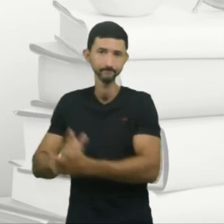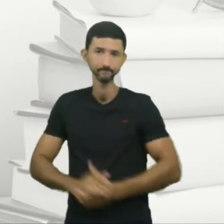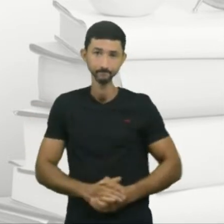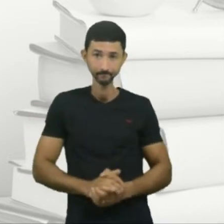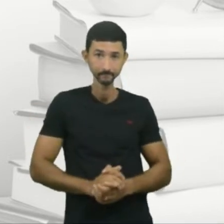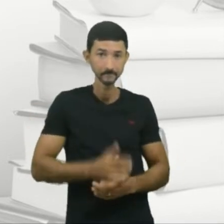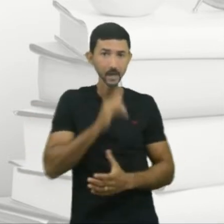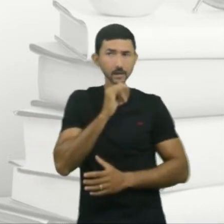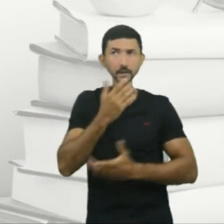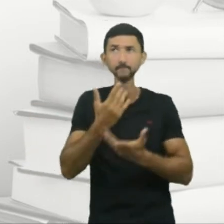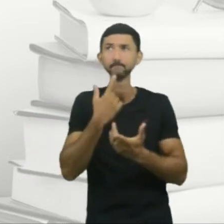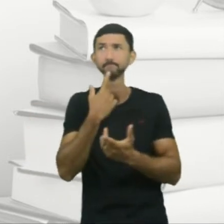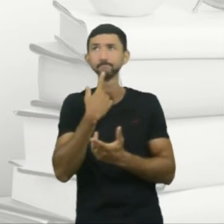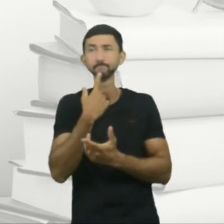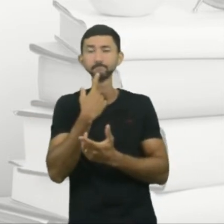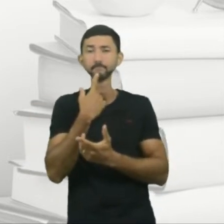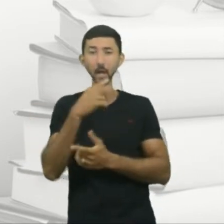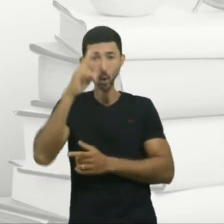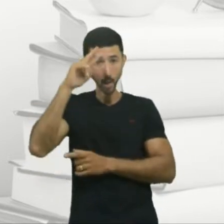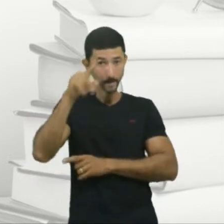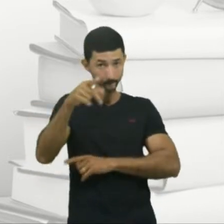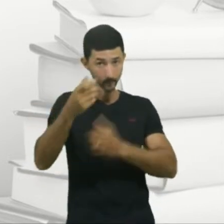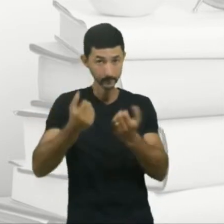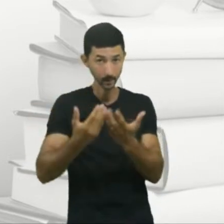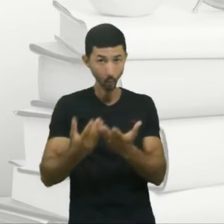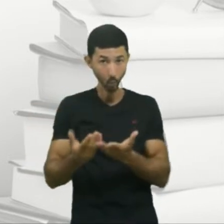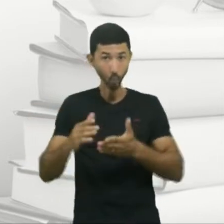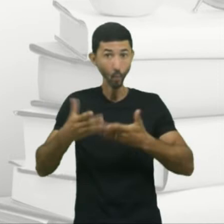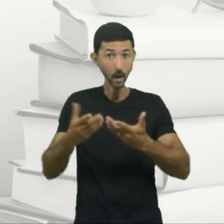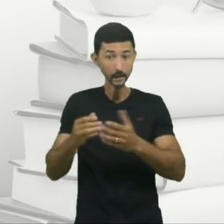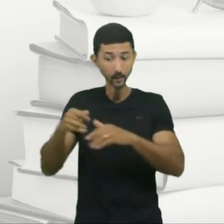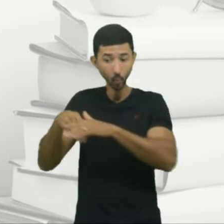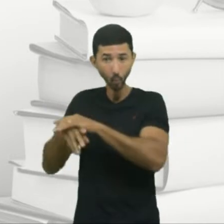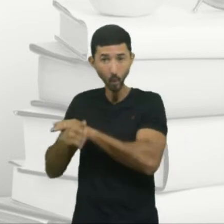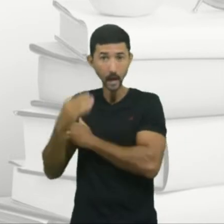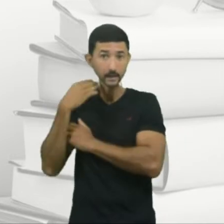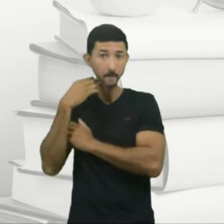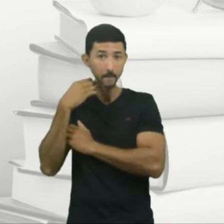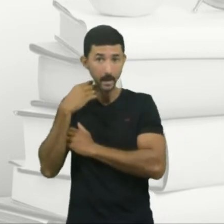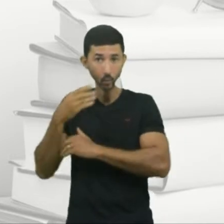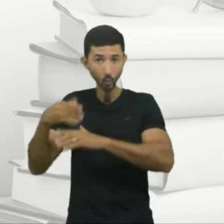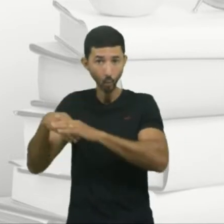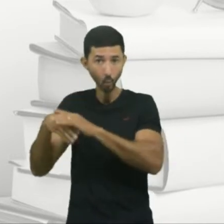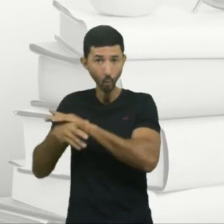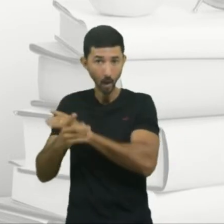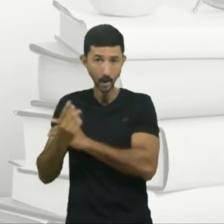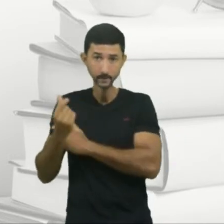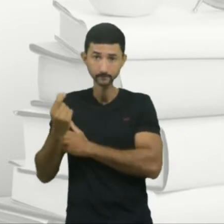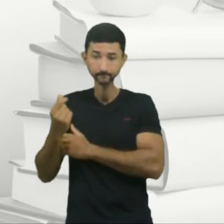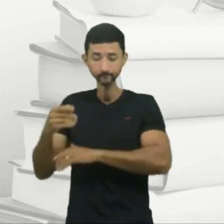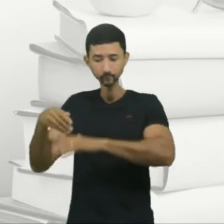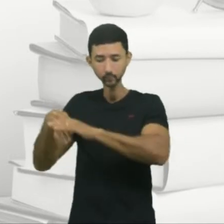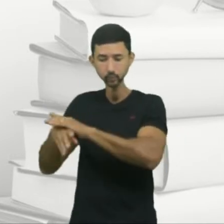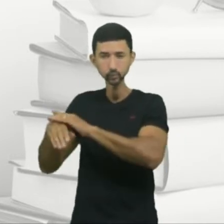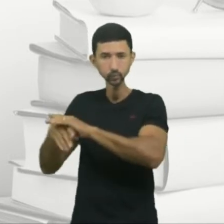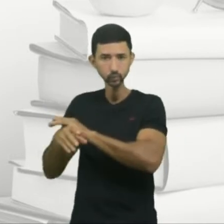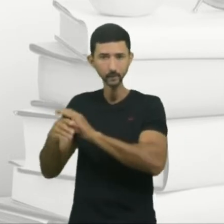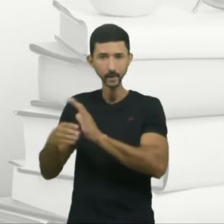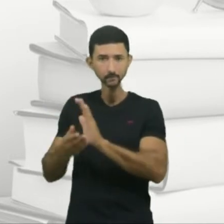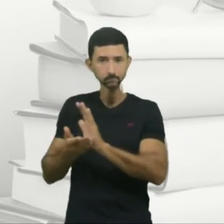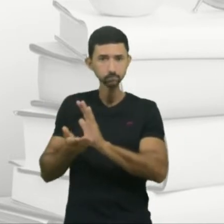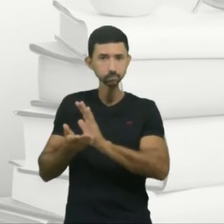Olha, eu quero te lembrar que quando você deposita o dinheiro no banco, na conta poupança, esse